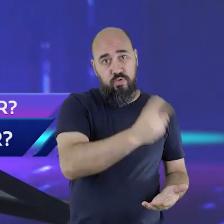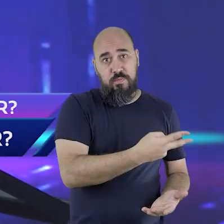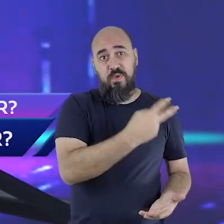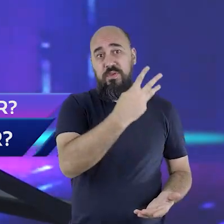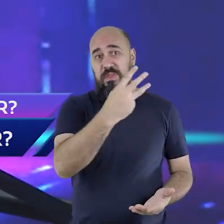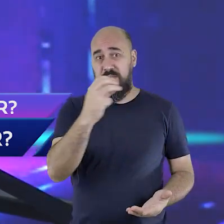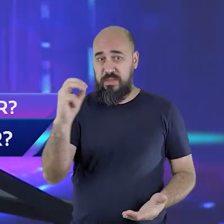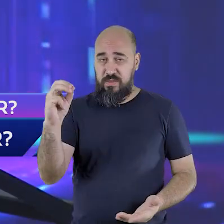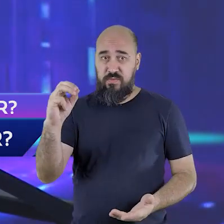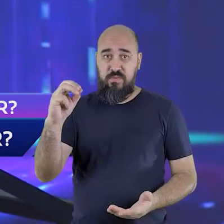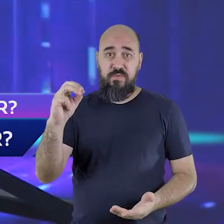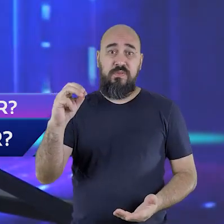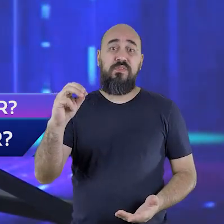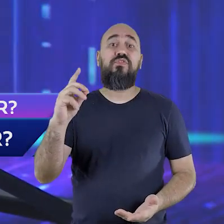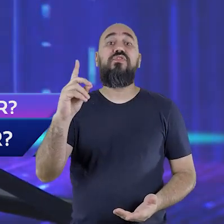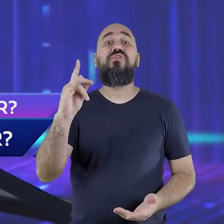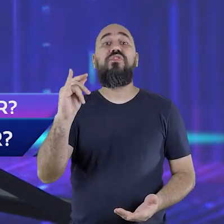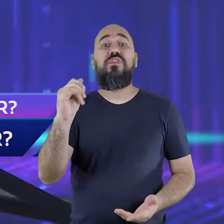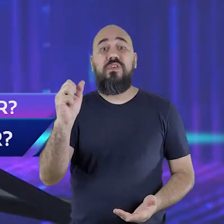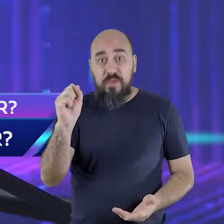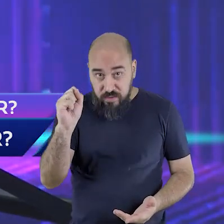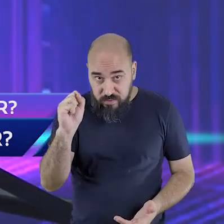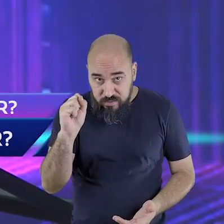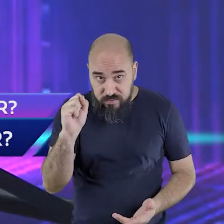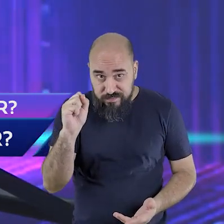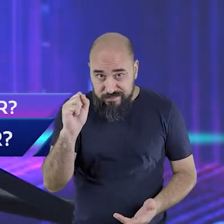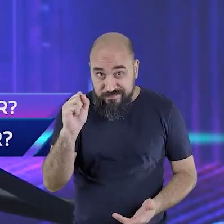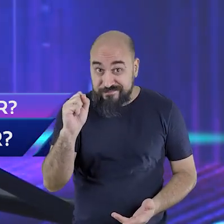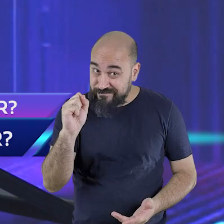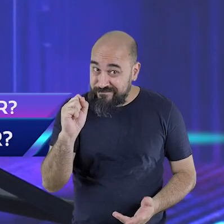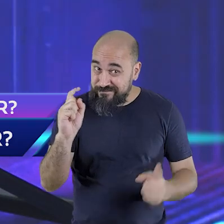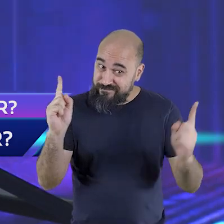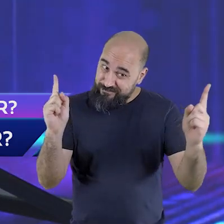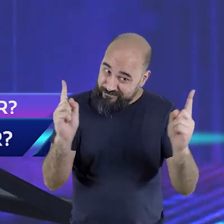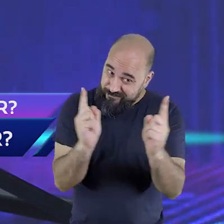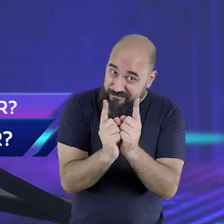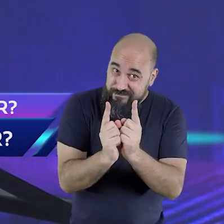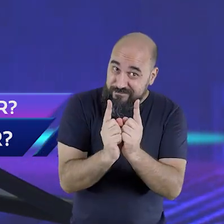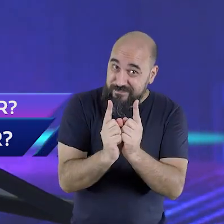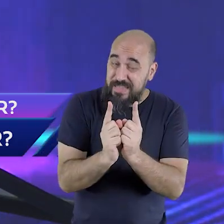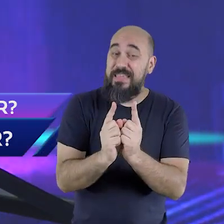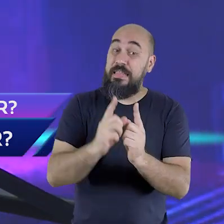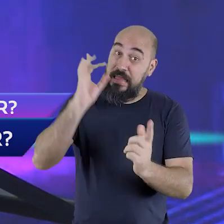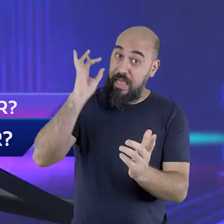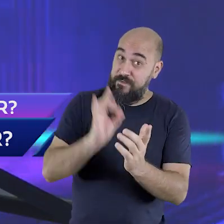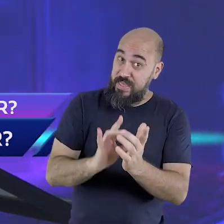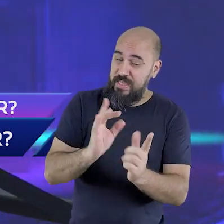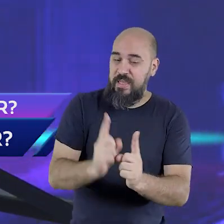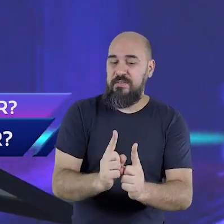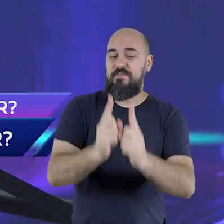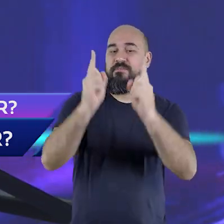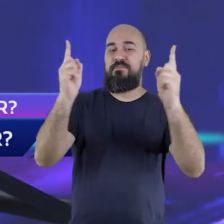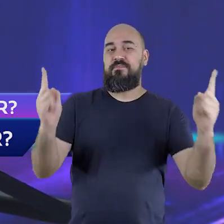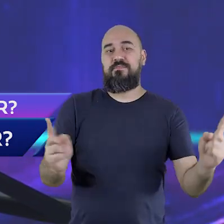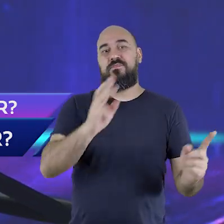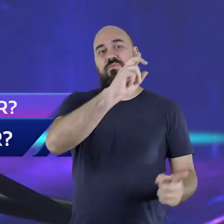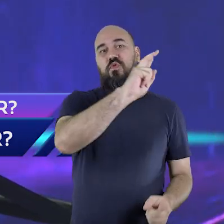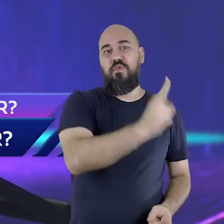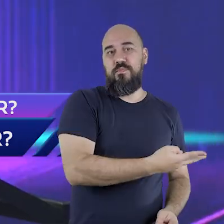é que o santuário seria purificado depois de 2.300 dias, que na verdade